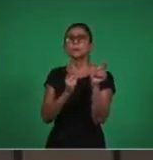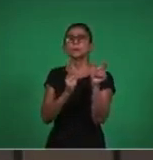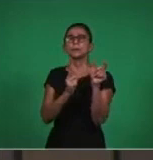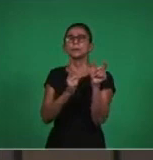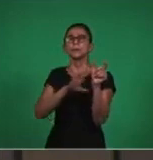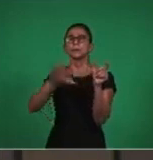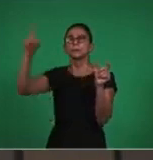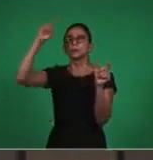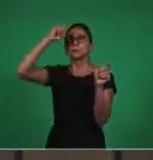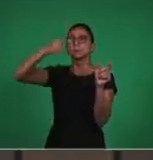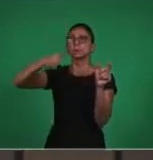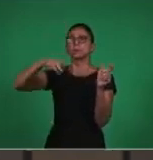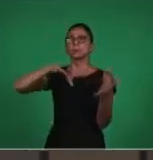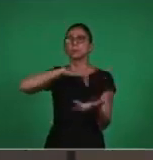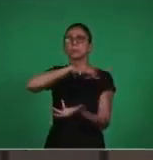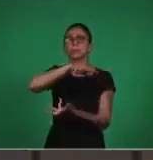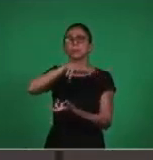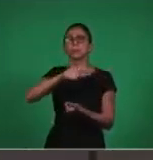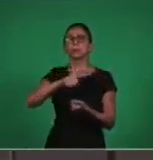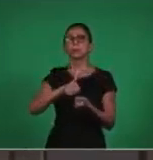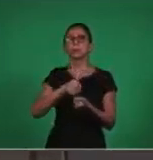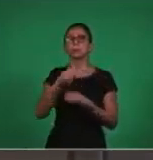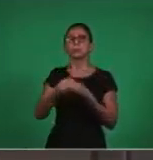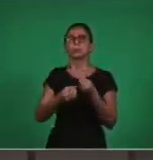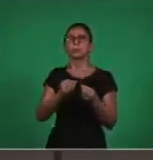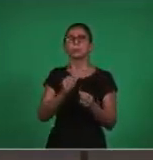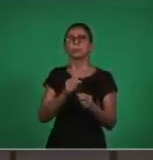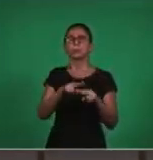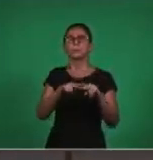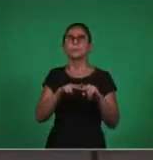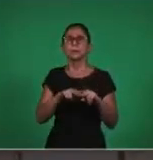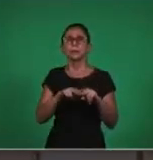Hein? Quer adivinhar? Pode tomar um café.